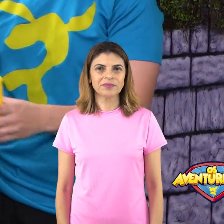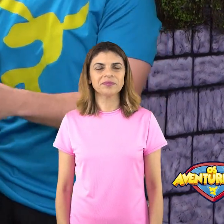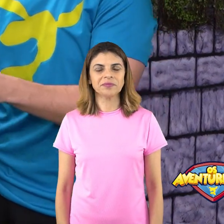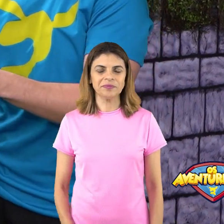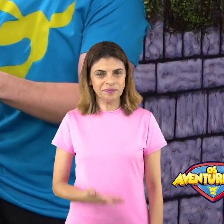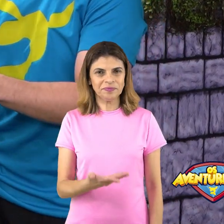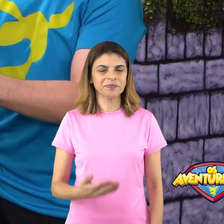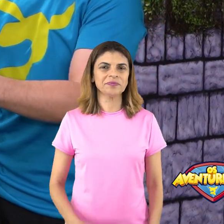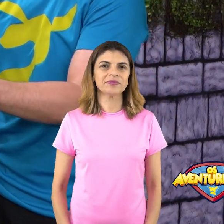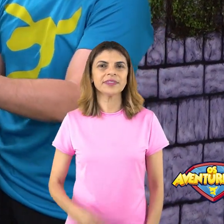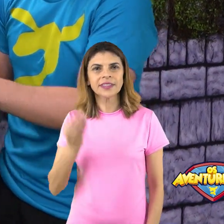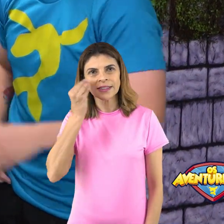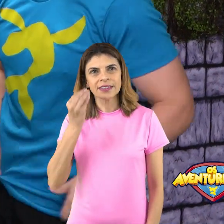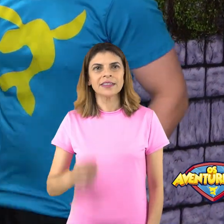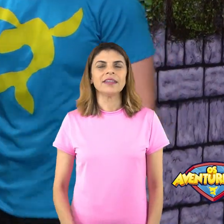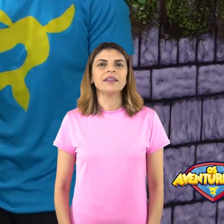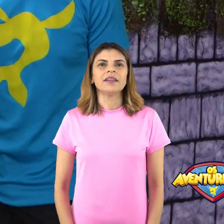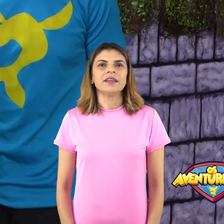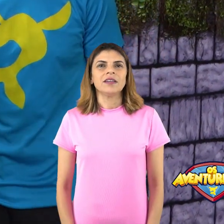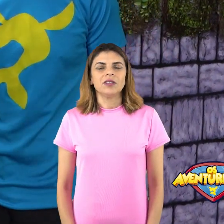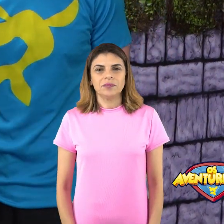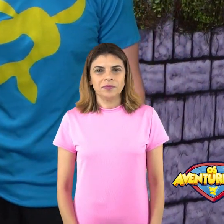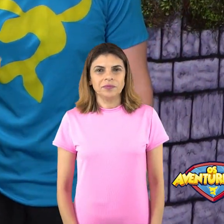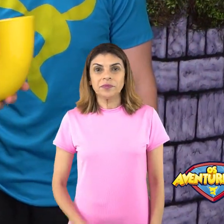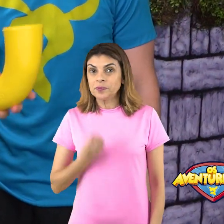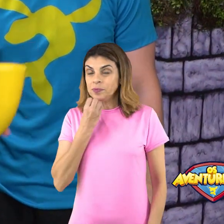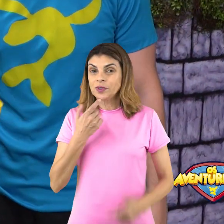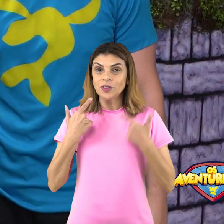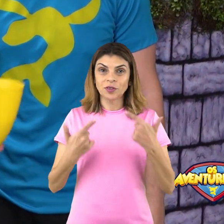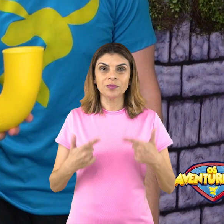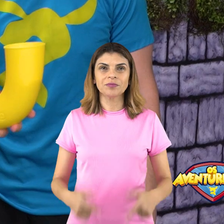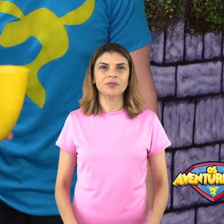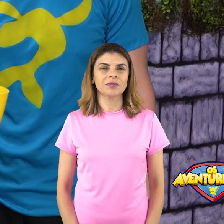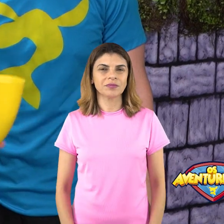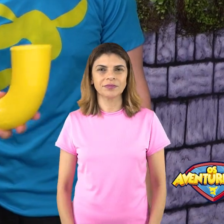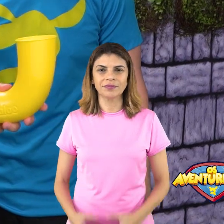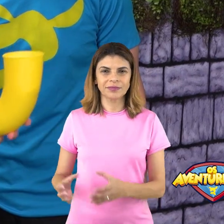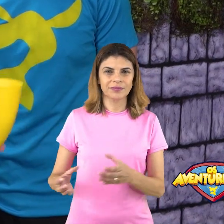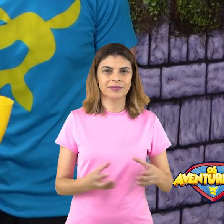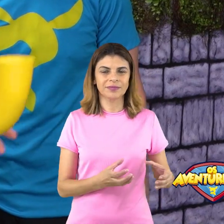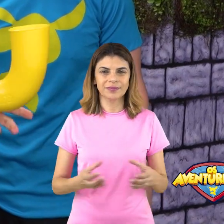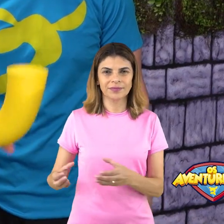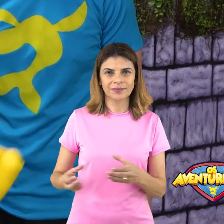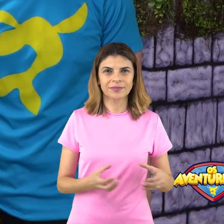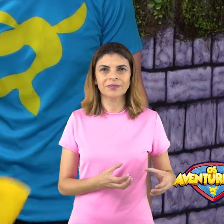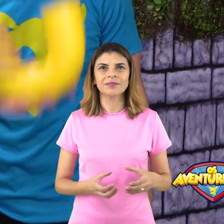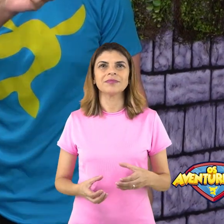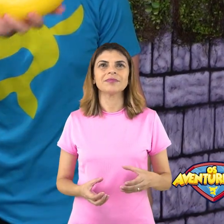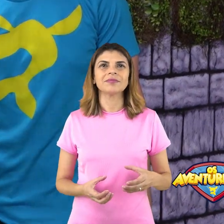Vai, tenta aí. Eu? Peraí. Boa sorte, hein? Tenho inteligência, não habilidade. Joga.